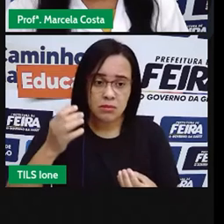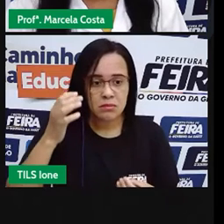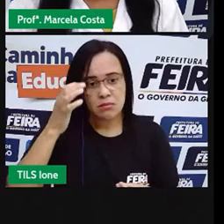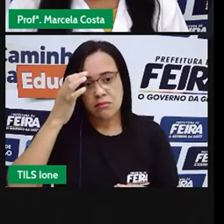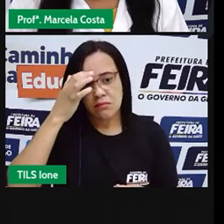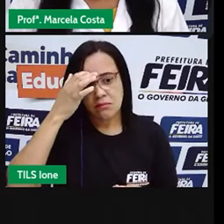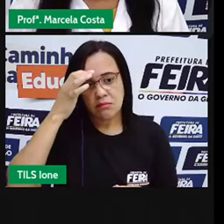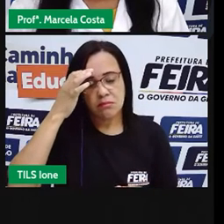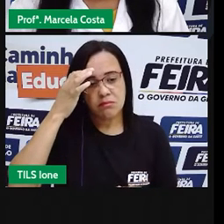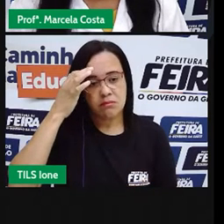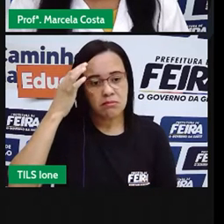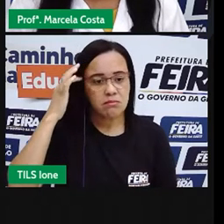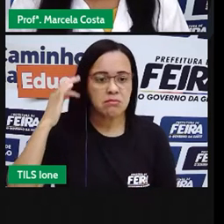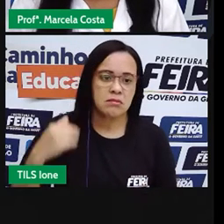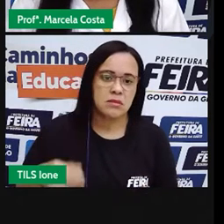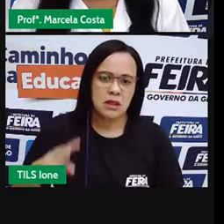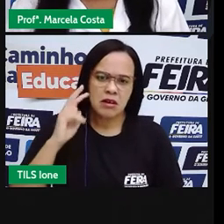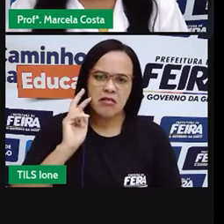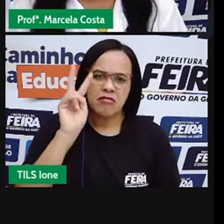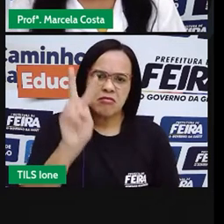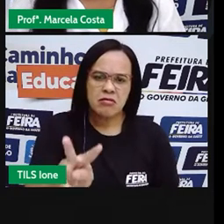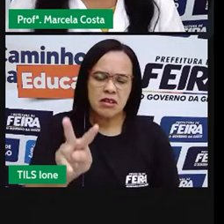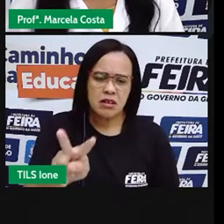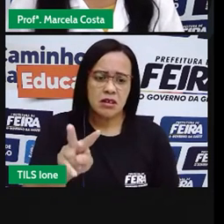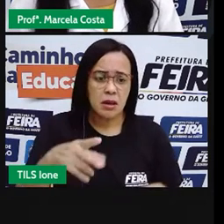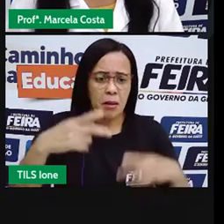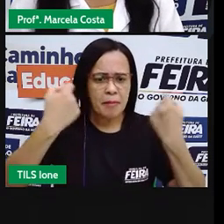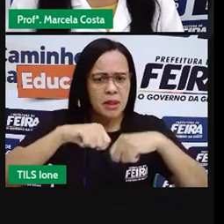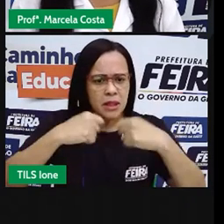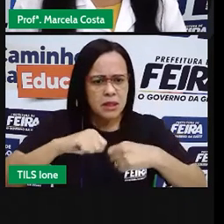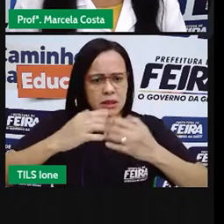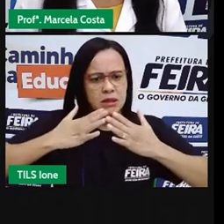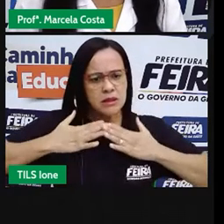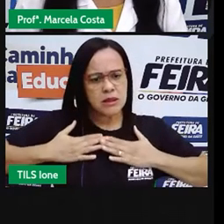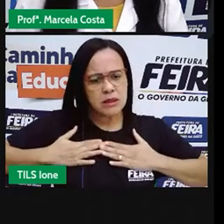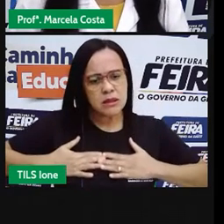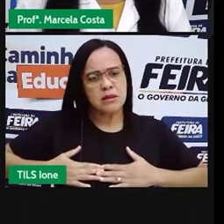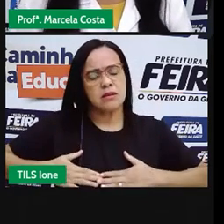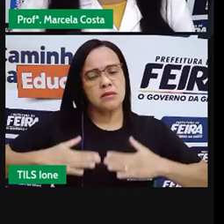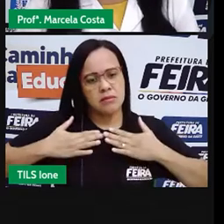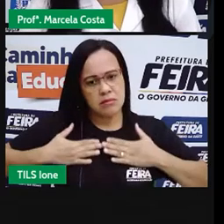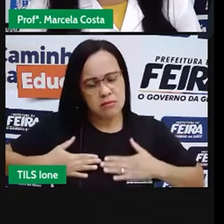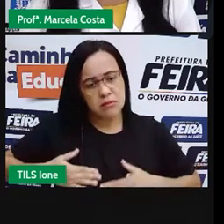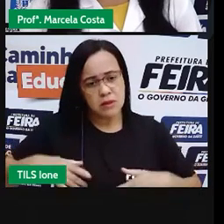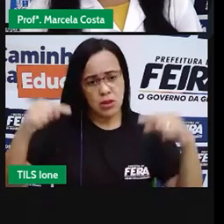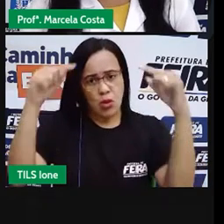o controlando eles são bons